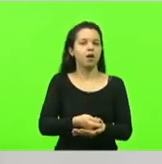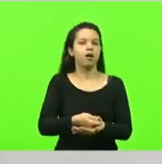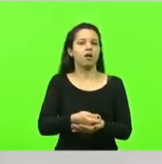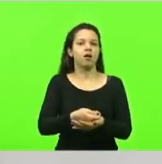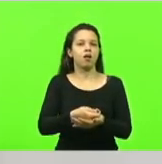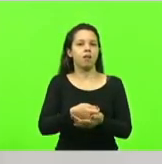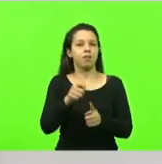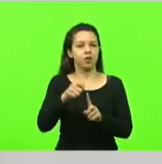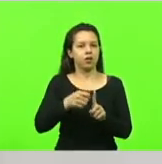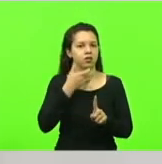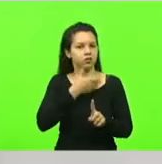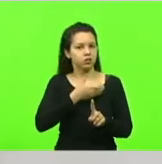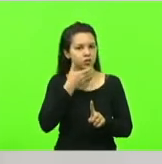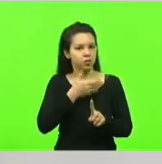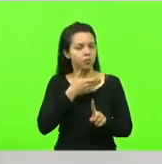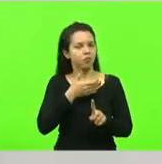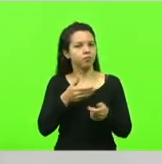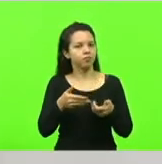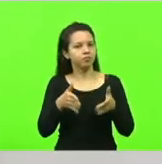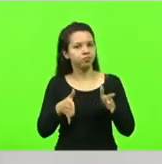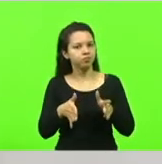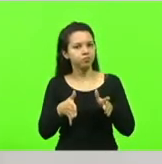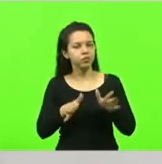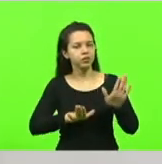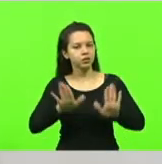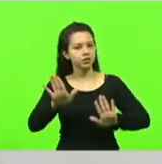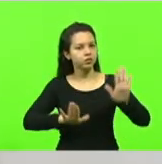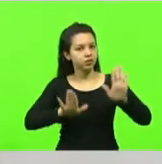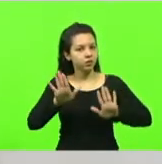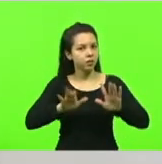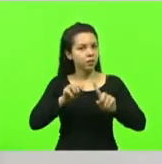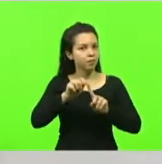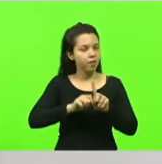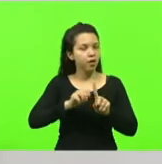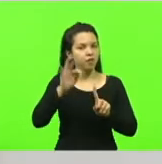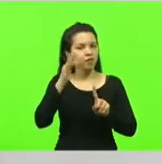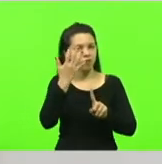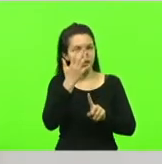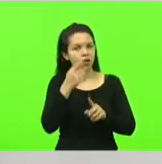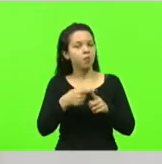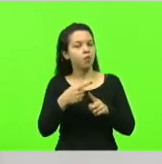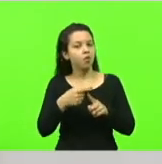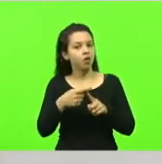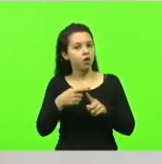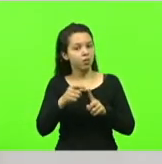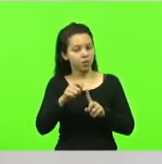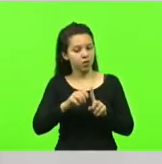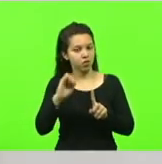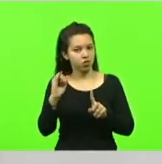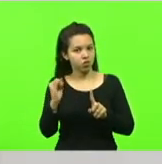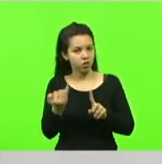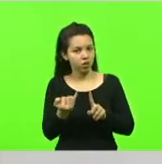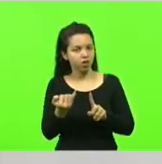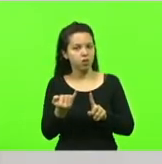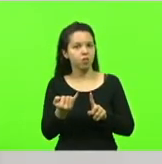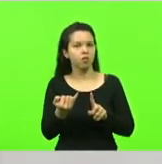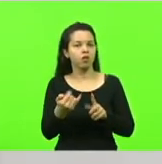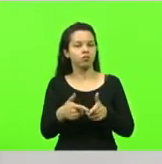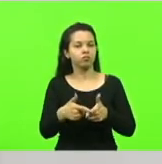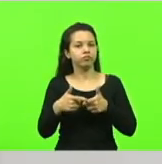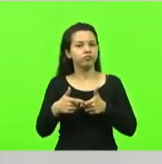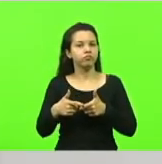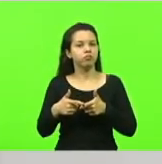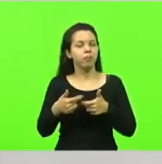licitação em fevereiro, porque janeiro o pessoal está de recesso, daí vai lá perto das